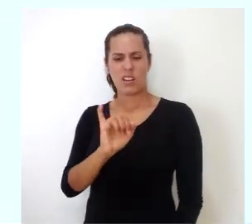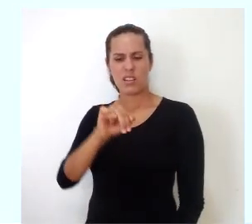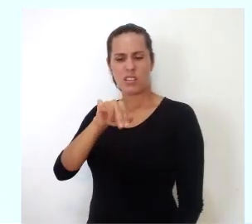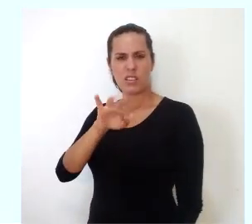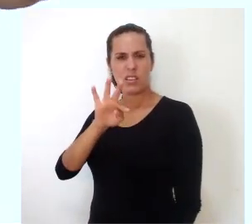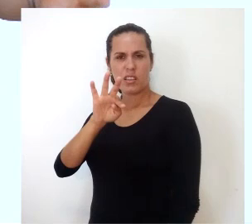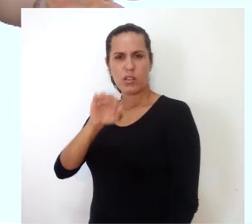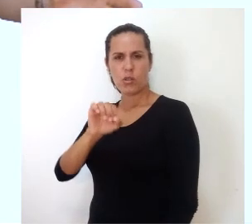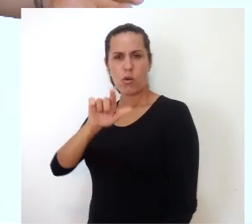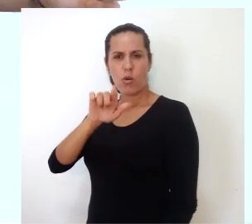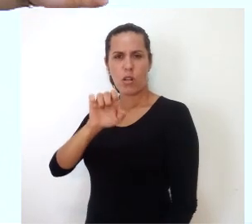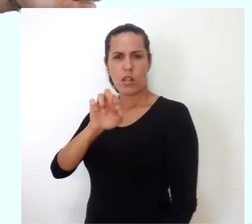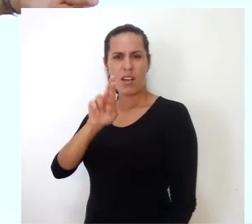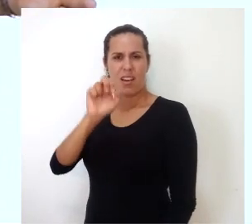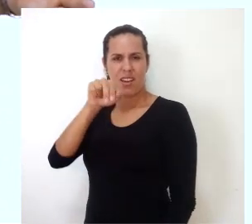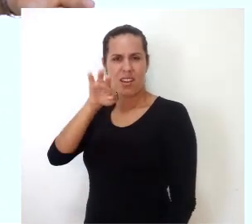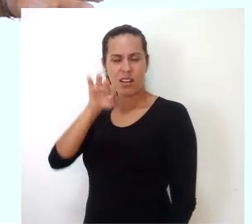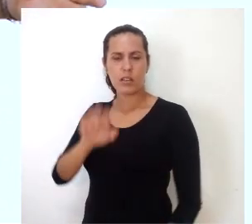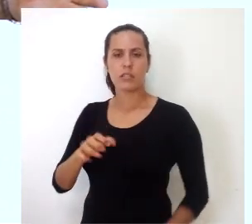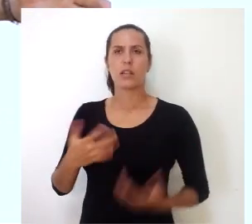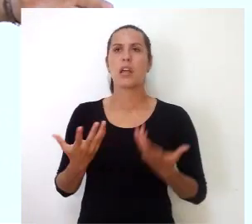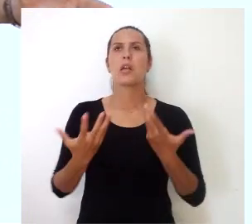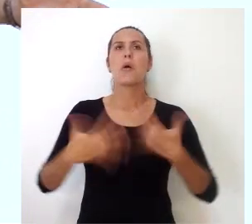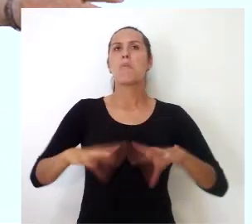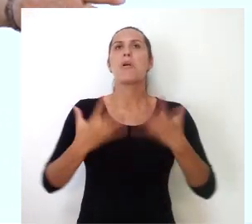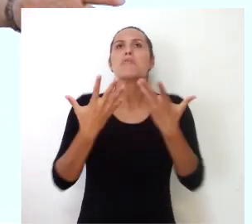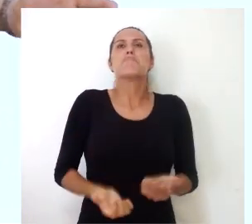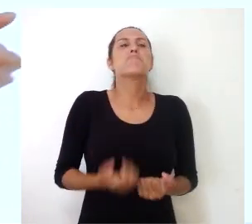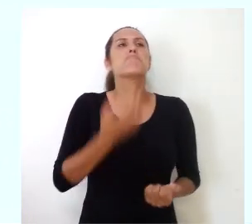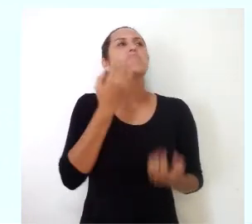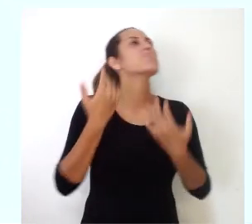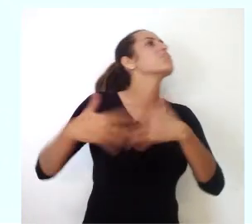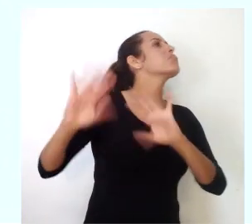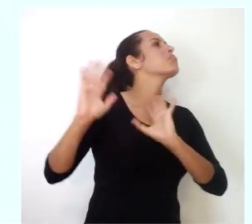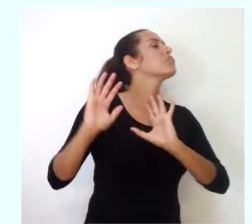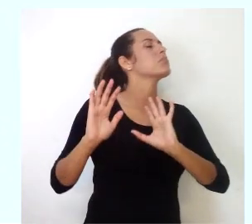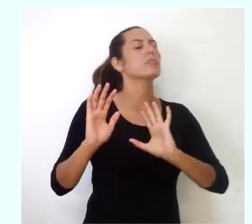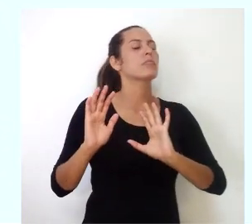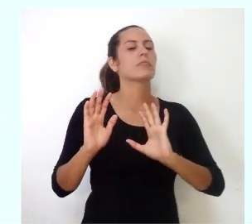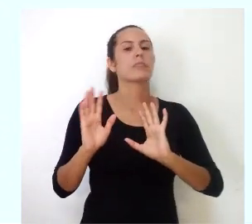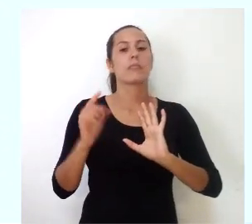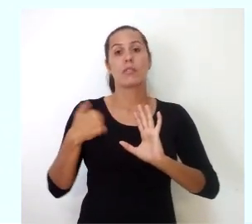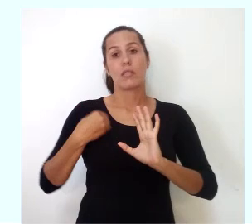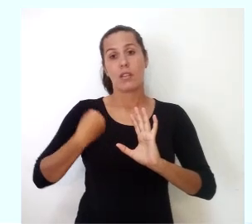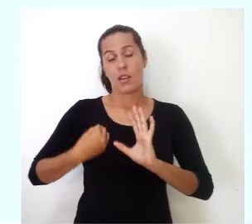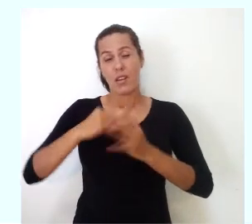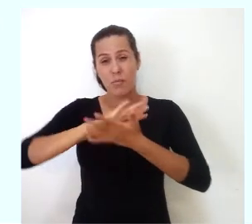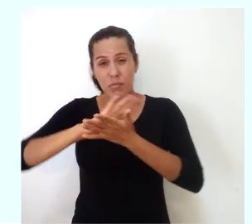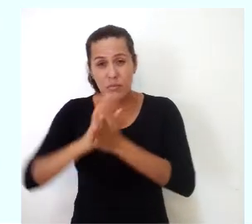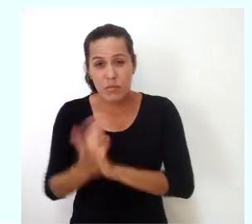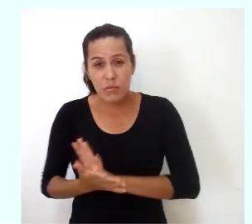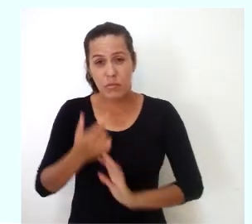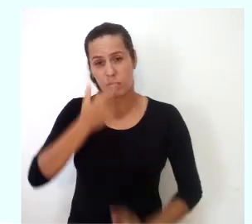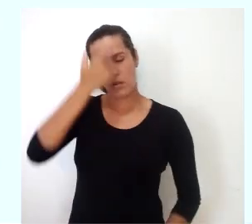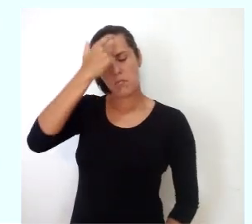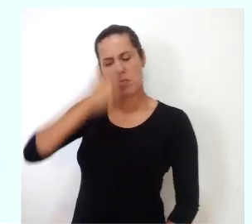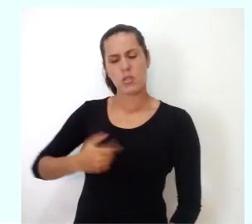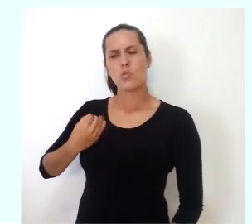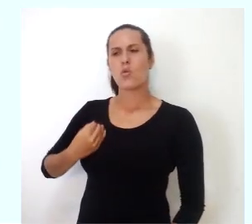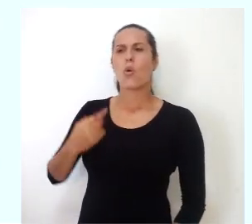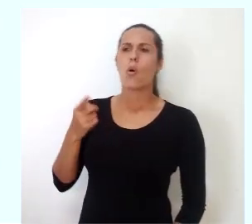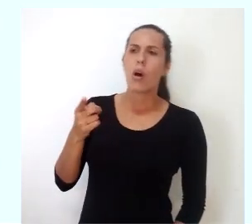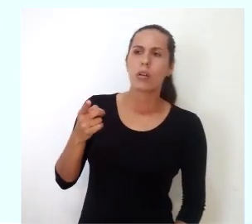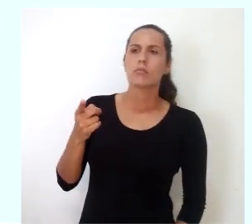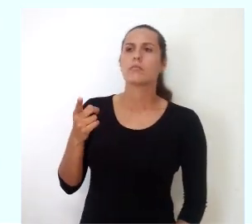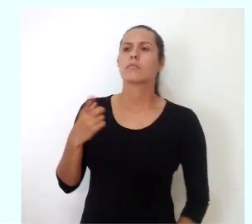alguém que professa uma fé diferente da minha, ter preconceito por uma pessoa, por ela ter